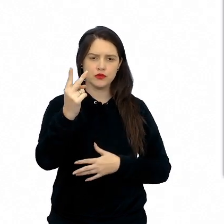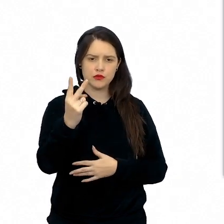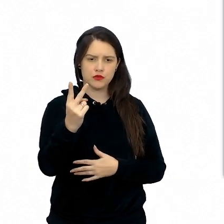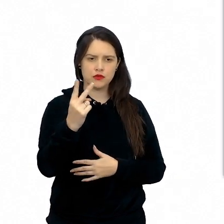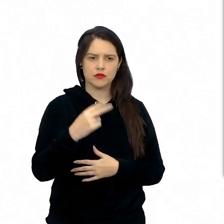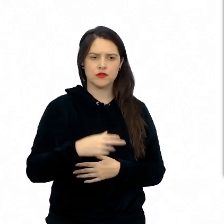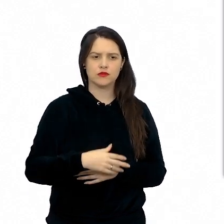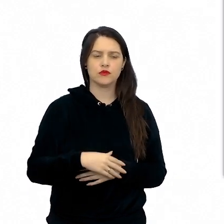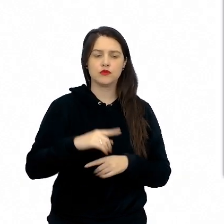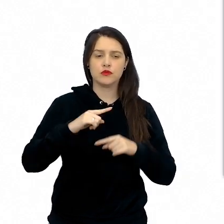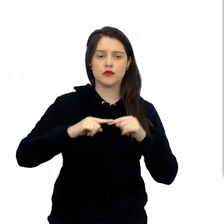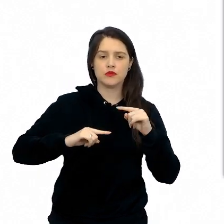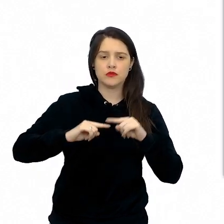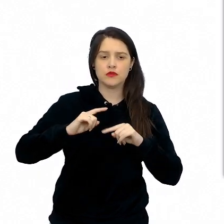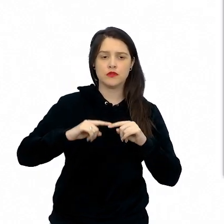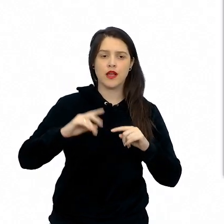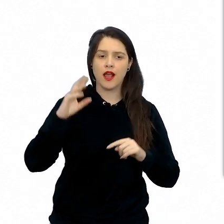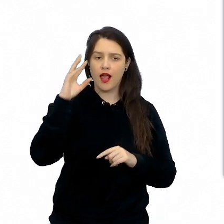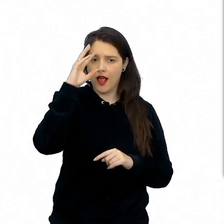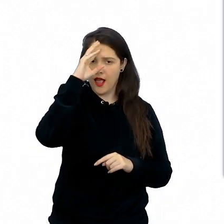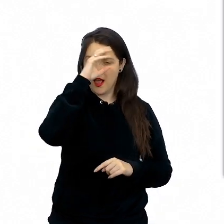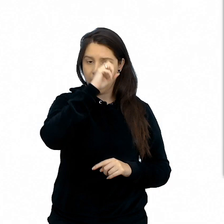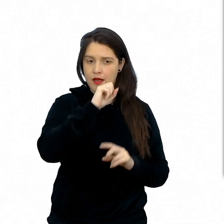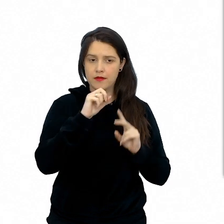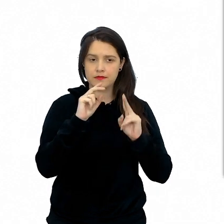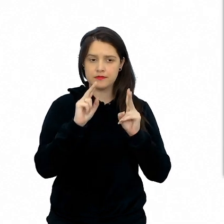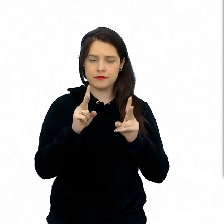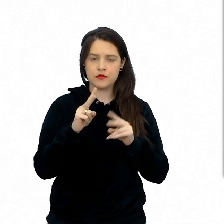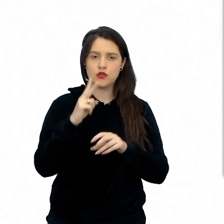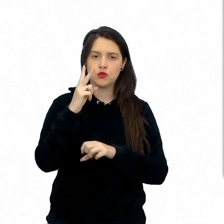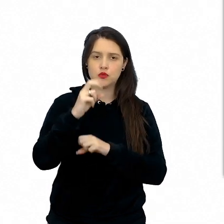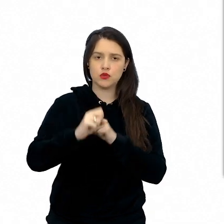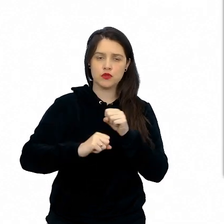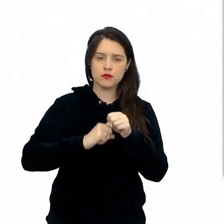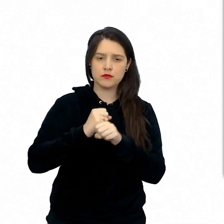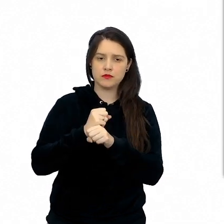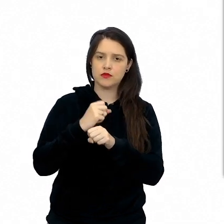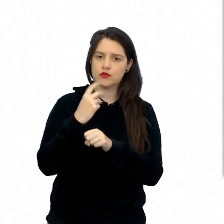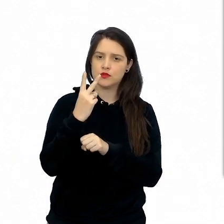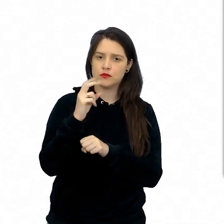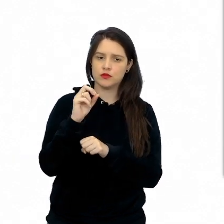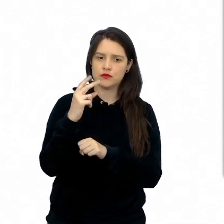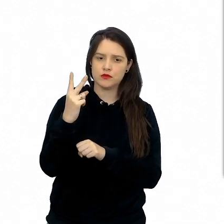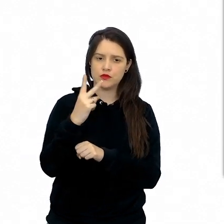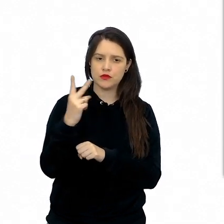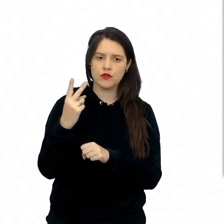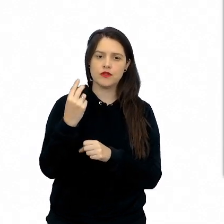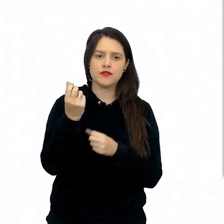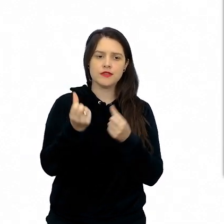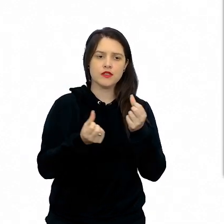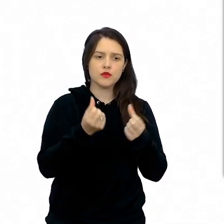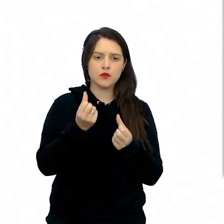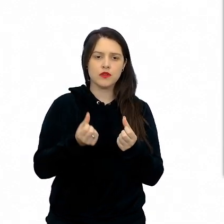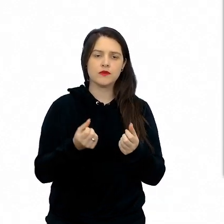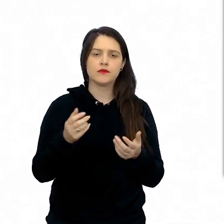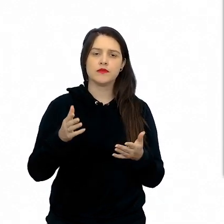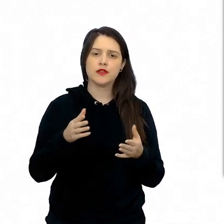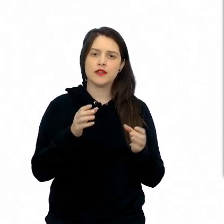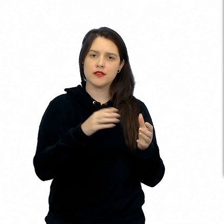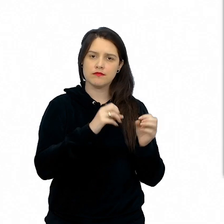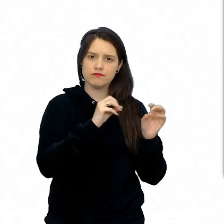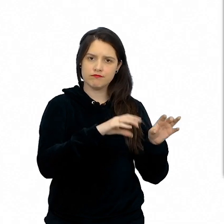do material Aprender Sempre de 2022, do sexto ano do ensino fundamental.